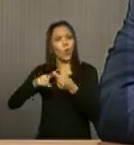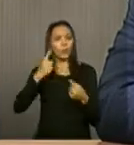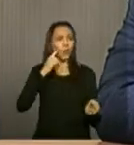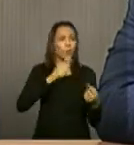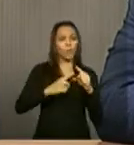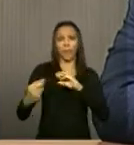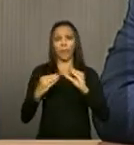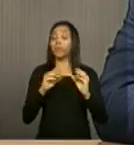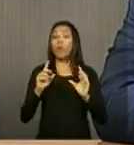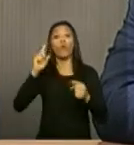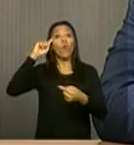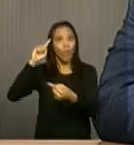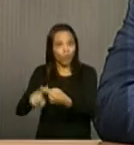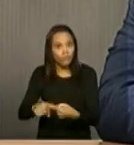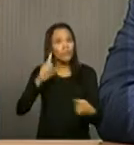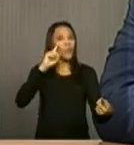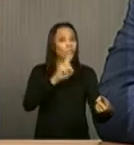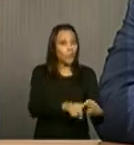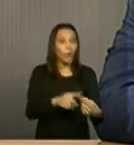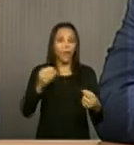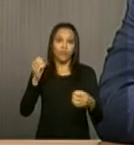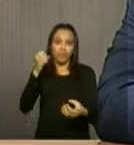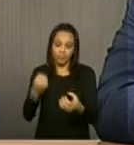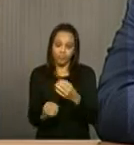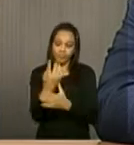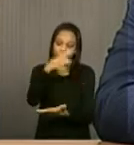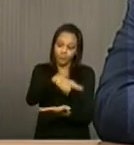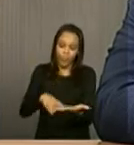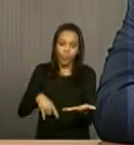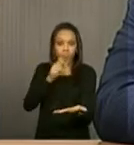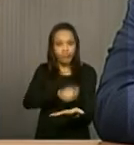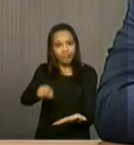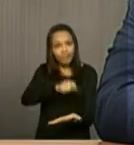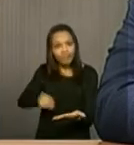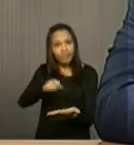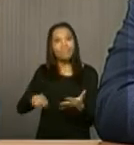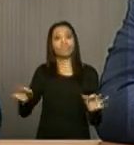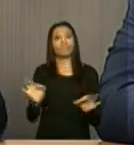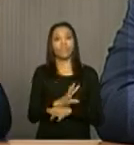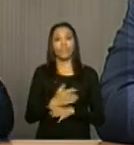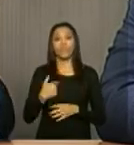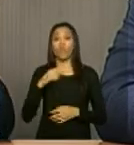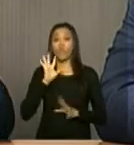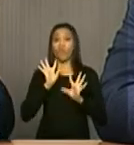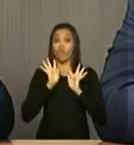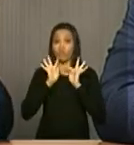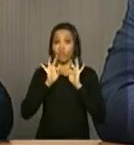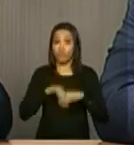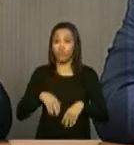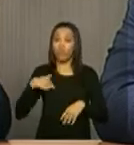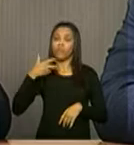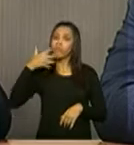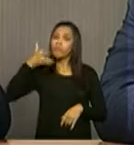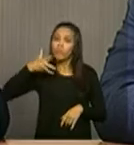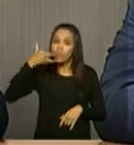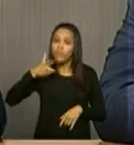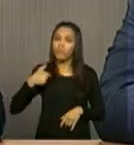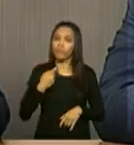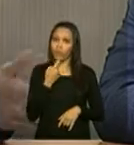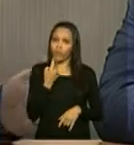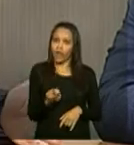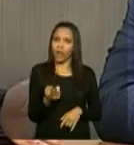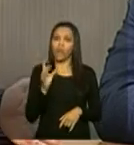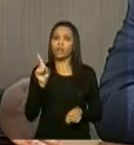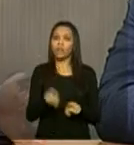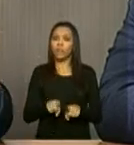outra e só pra terminar minha fala eu tenho que ressaltar aqui tanto